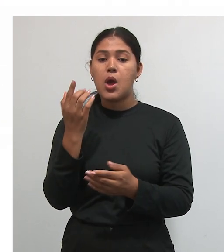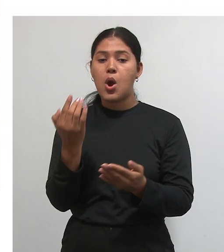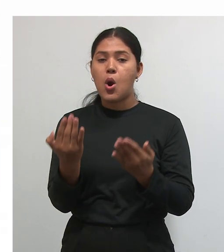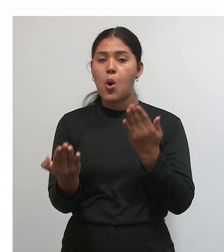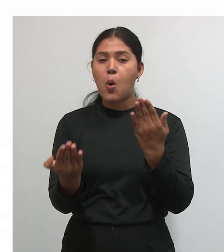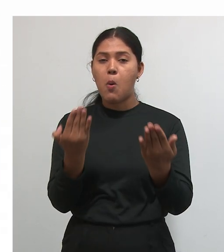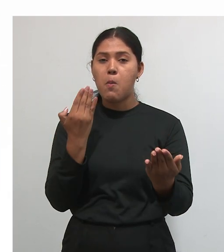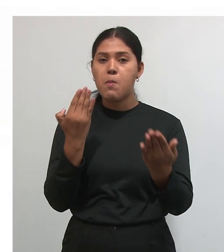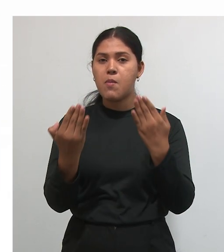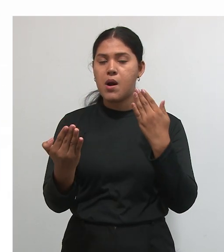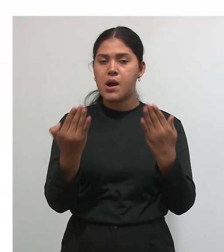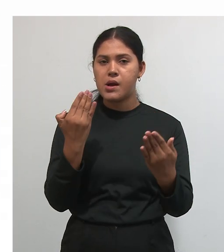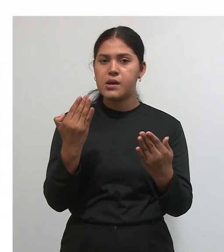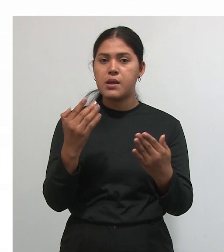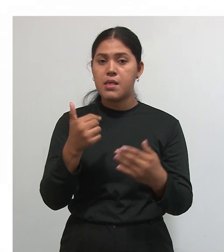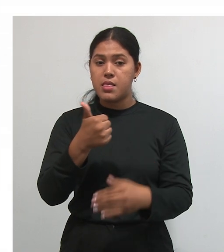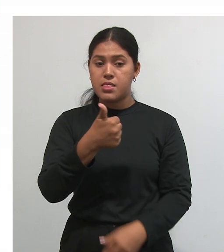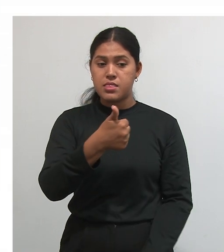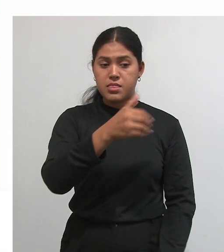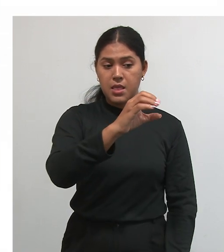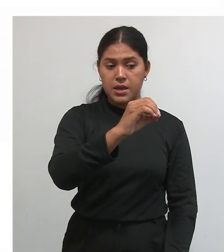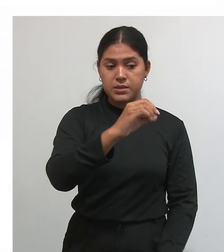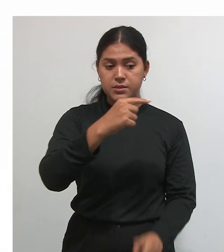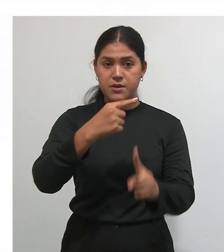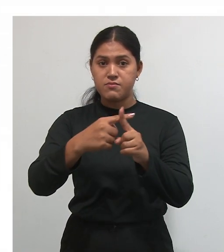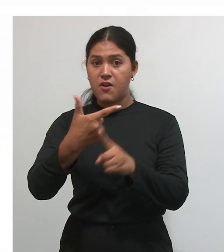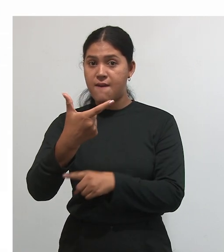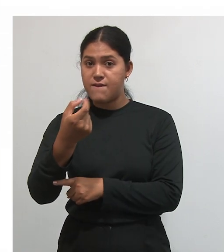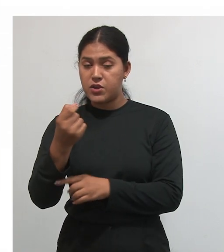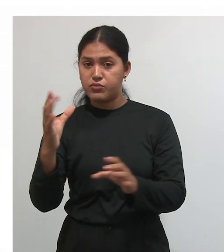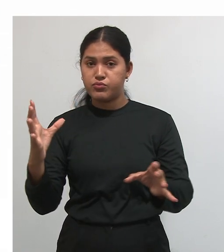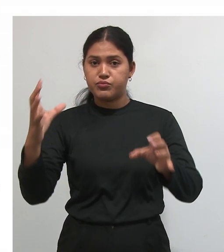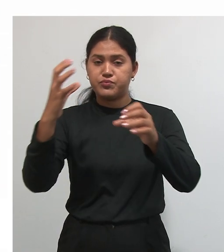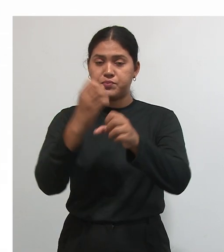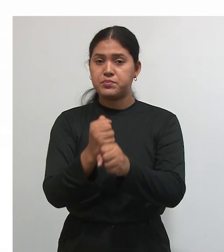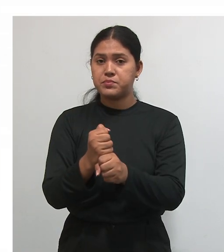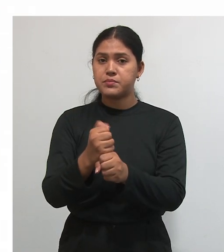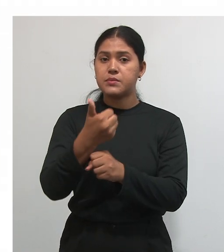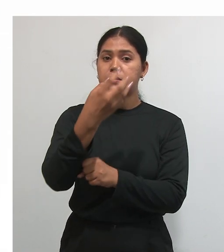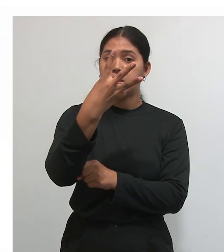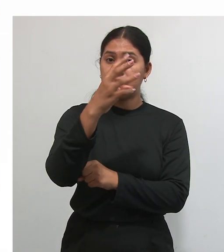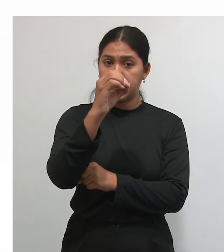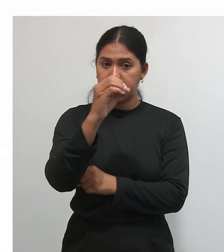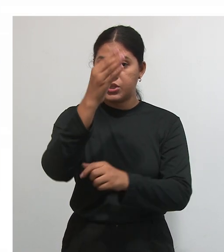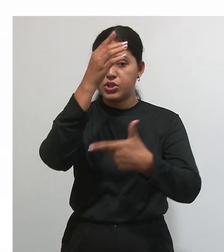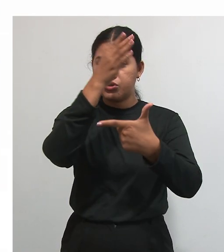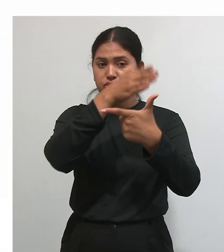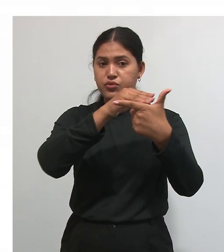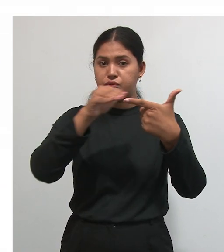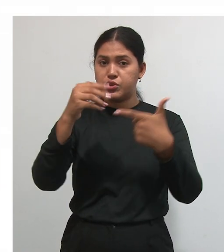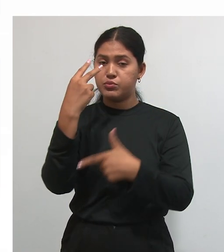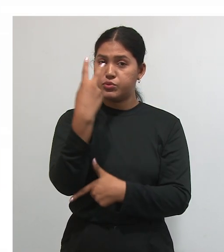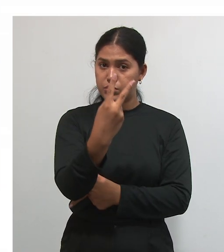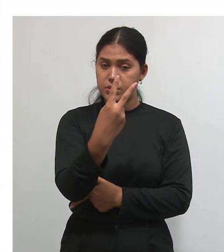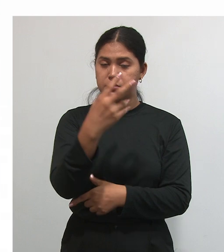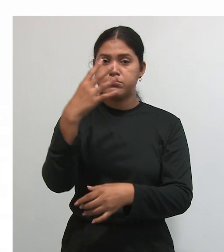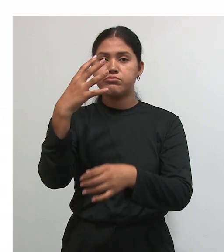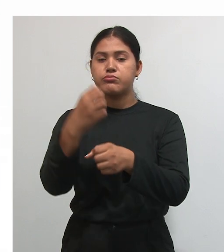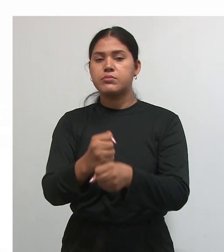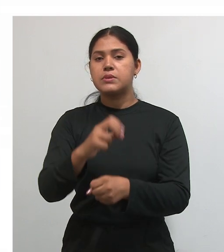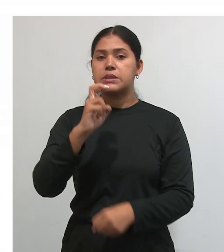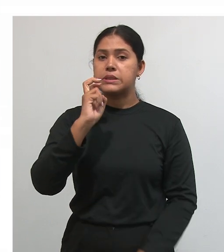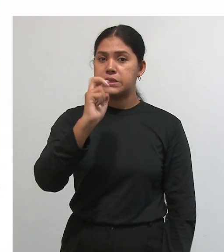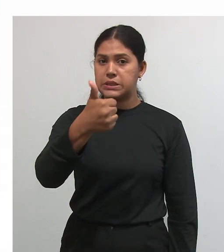né? 10 mais 20, vou lá, somos 2, 30 dividido por 2 lá, 15. Esse valor médio